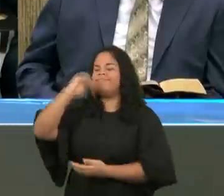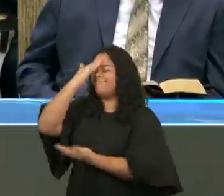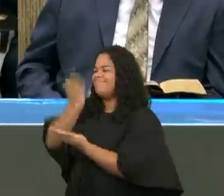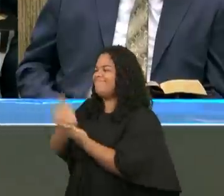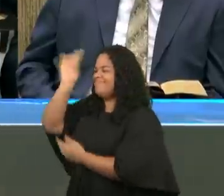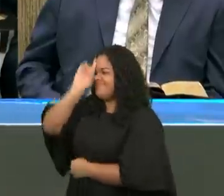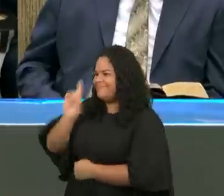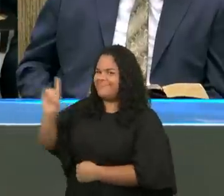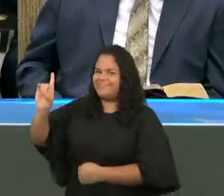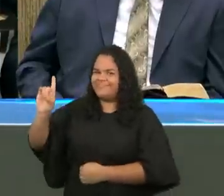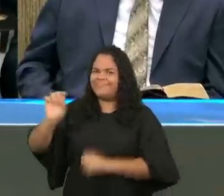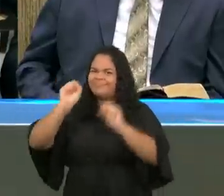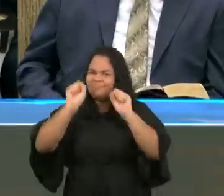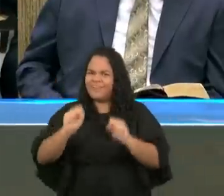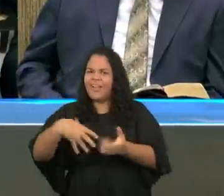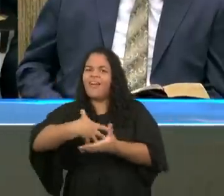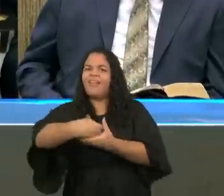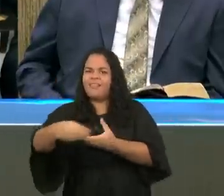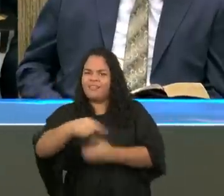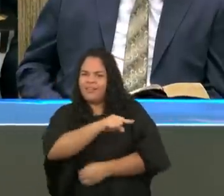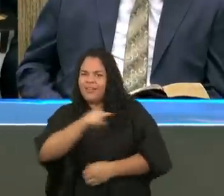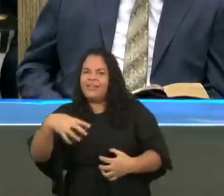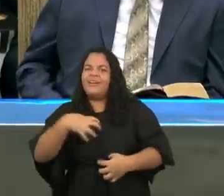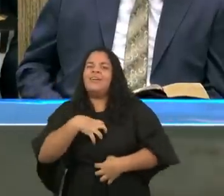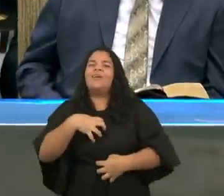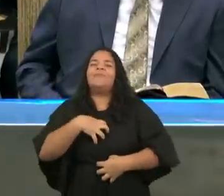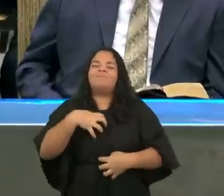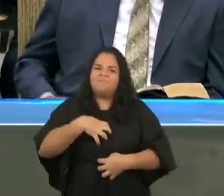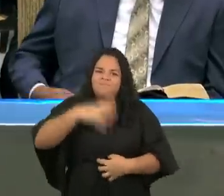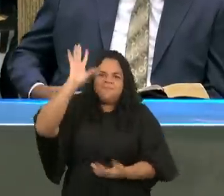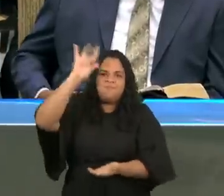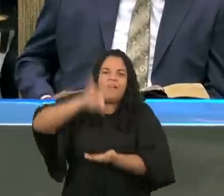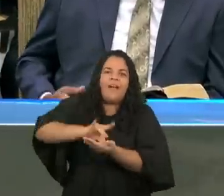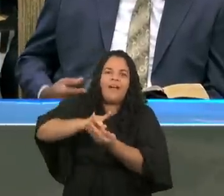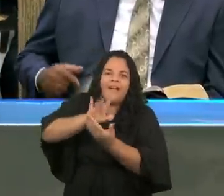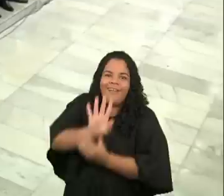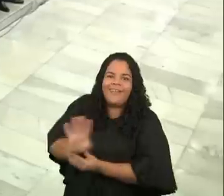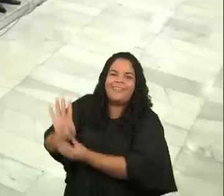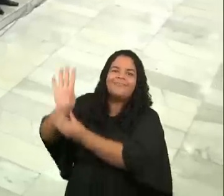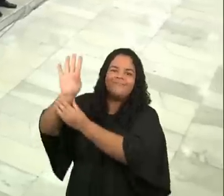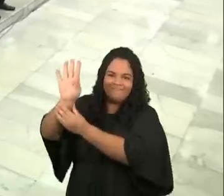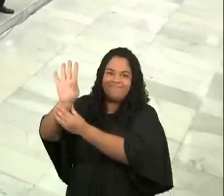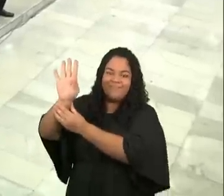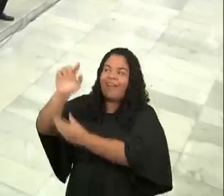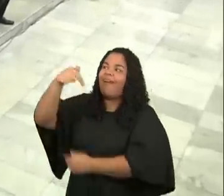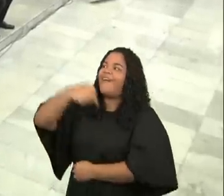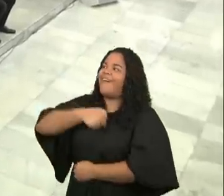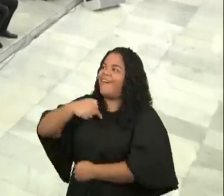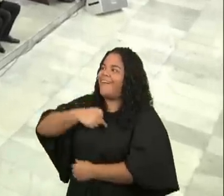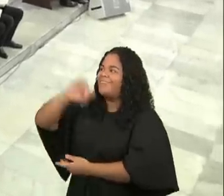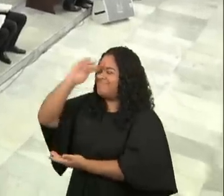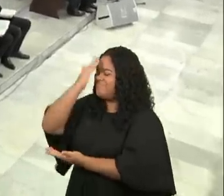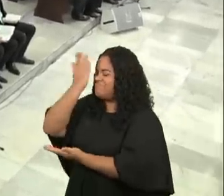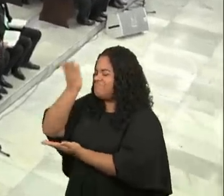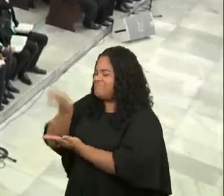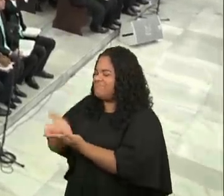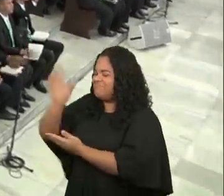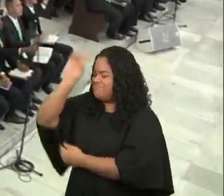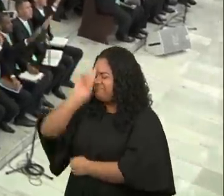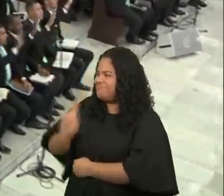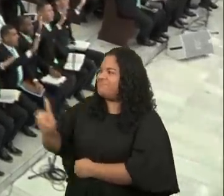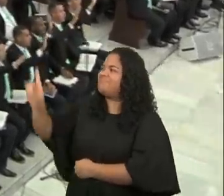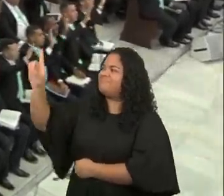dizer este tema? Só quem sentir. Levante sua mão e diga, indicando: eu creio em